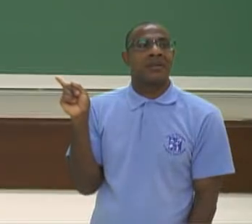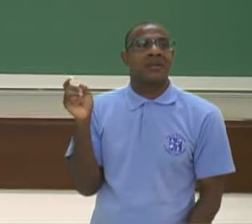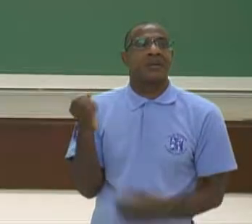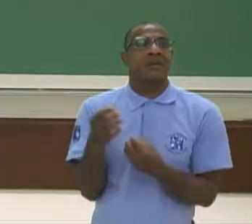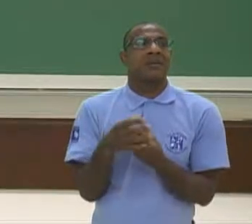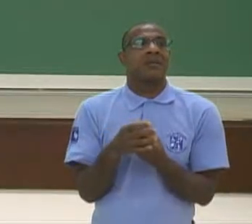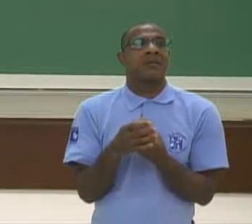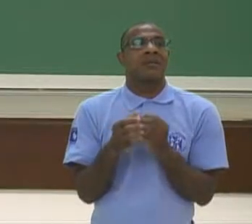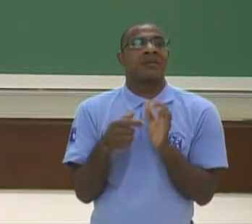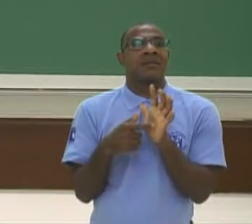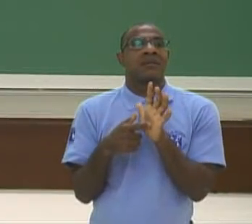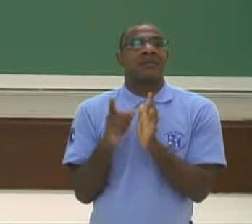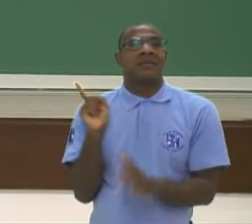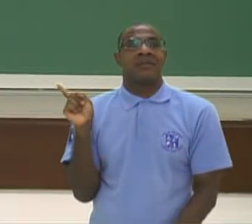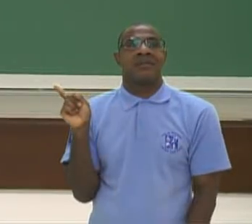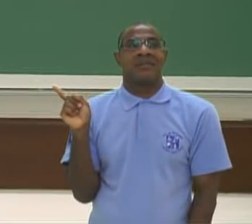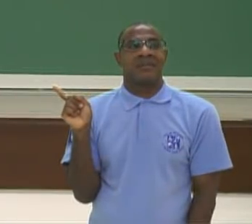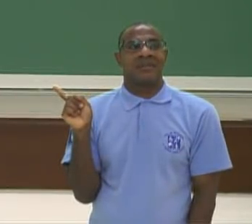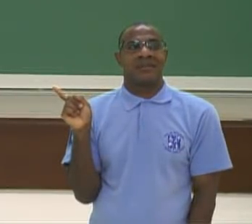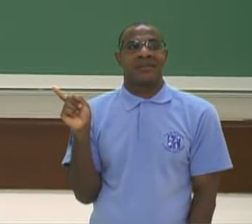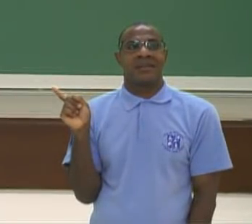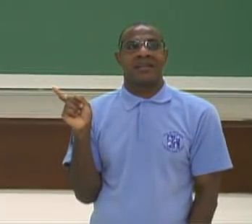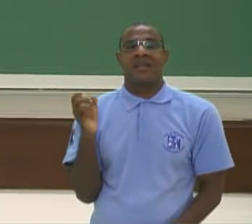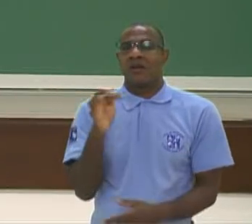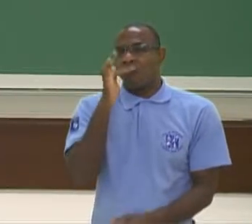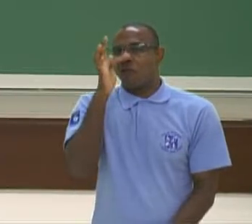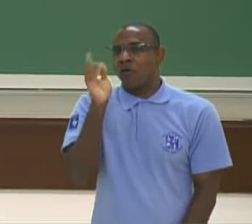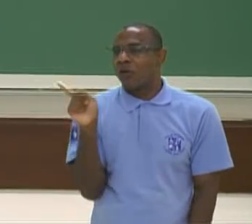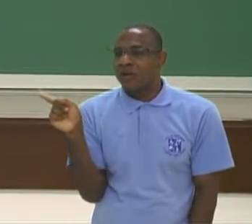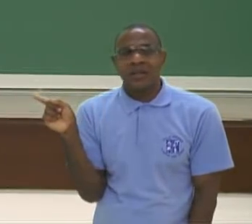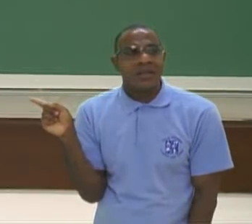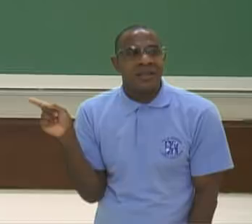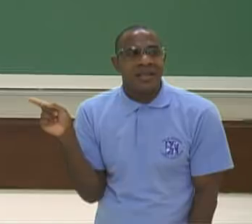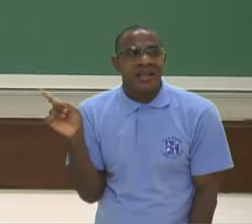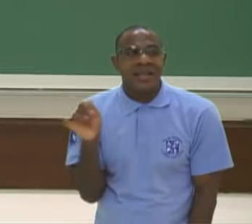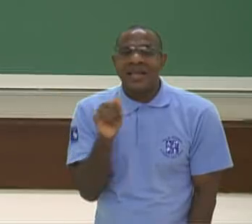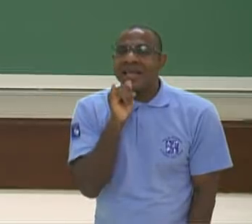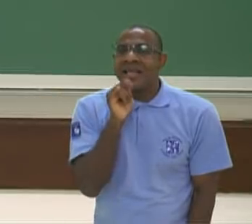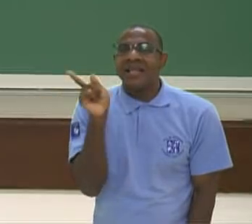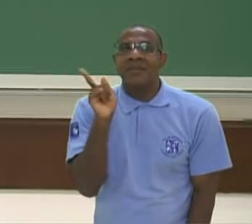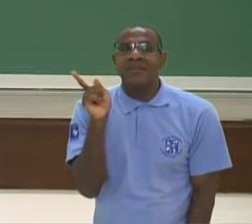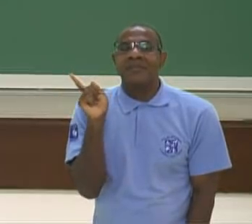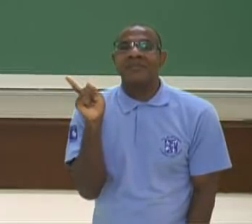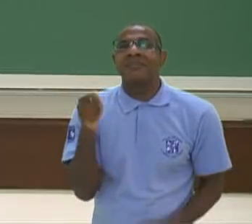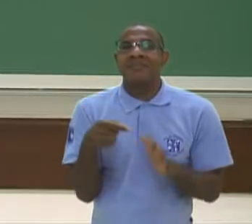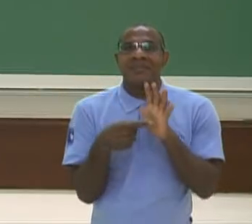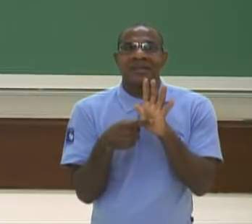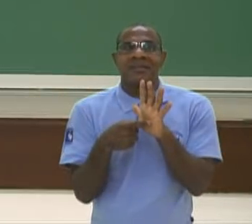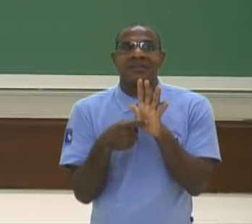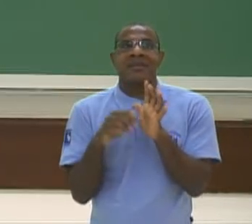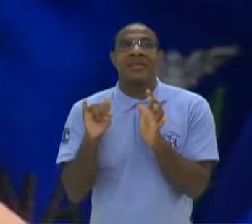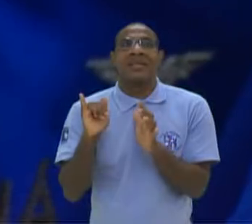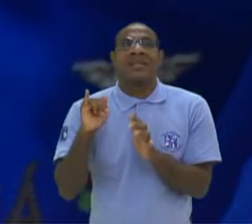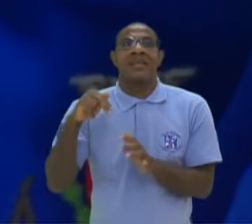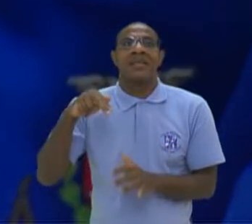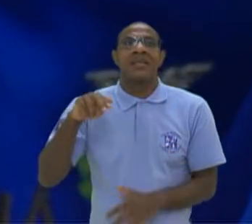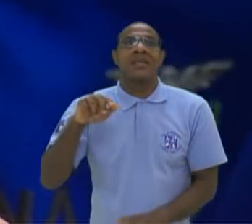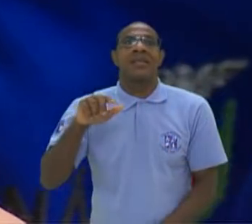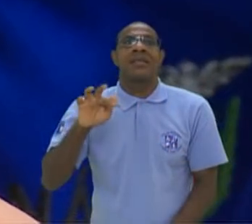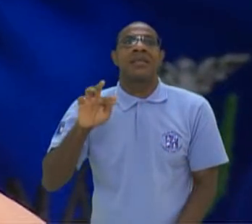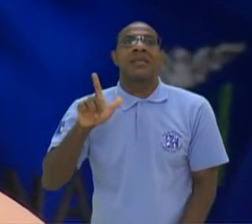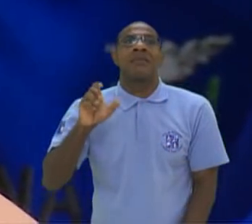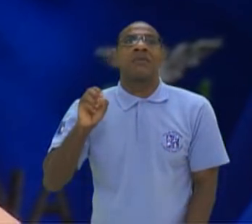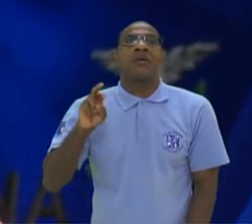mostrar para você hoje. Essa florzinha, ela é um exemplo de inflorescência, assim como a